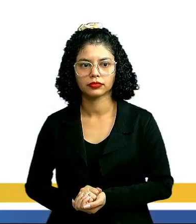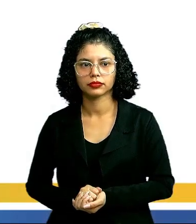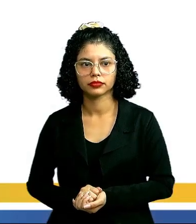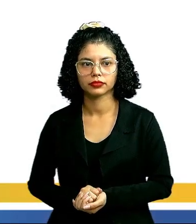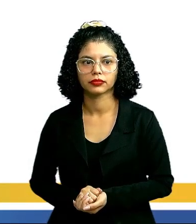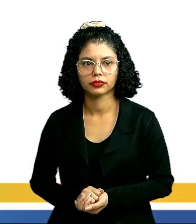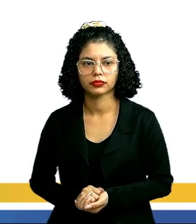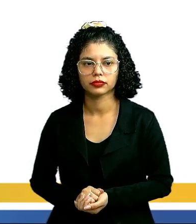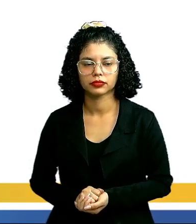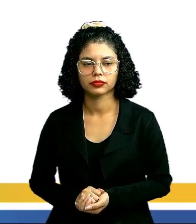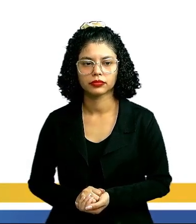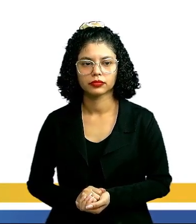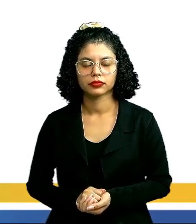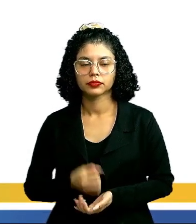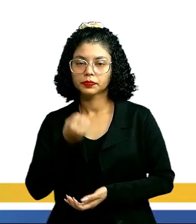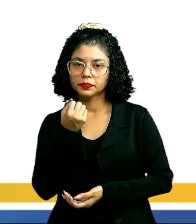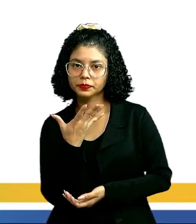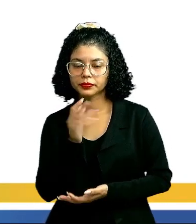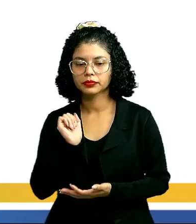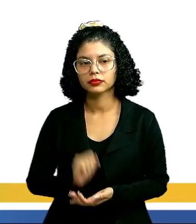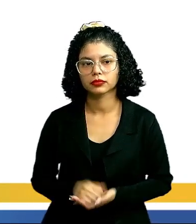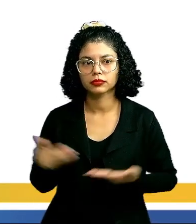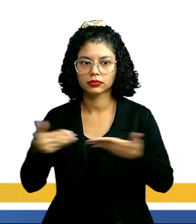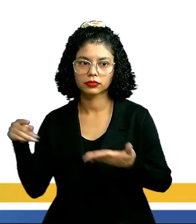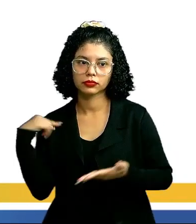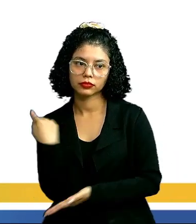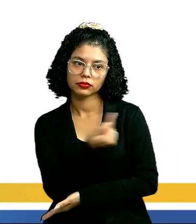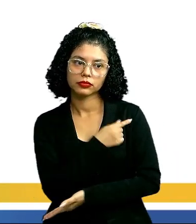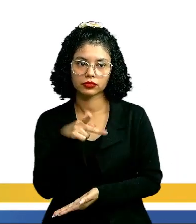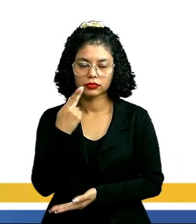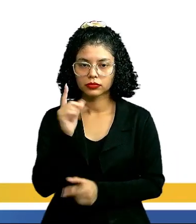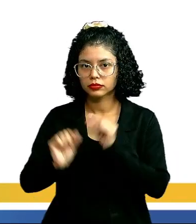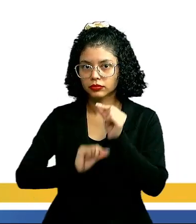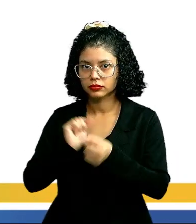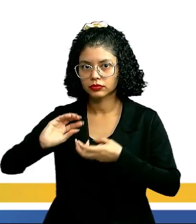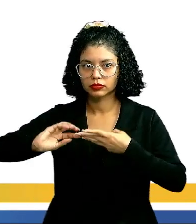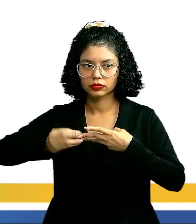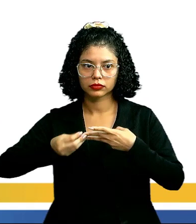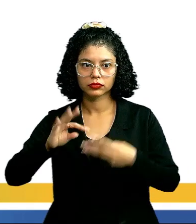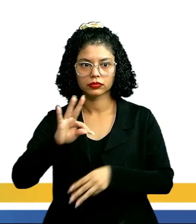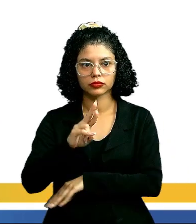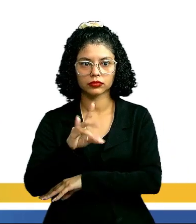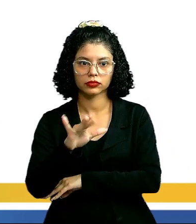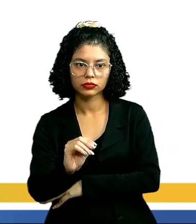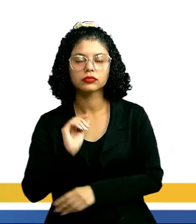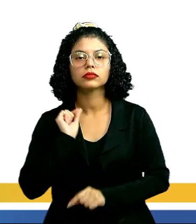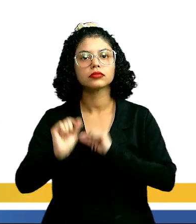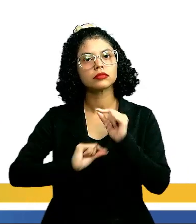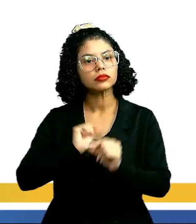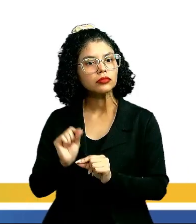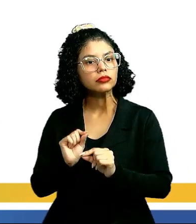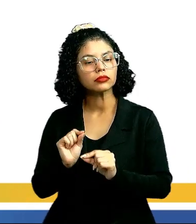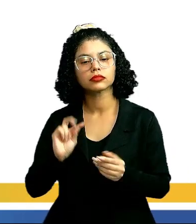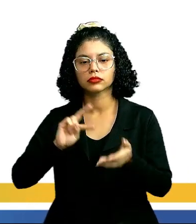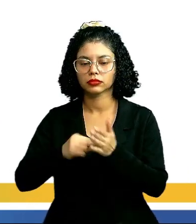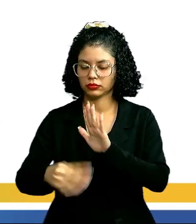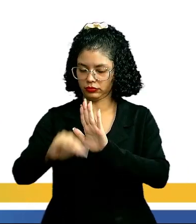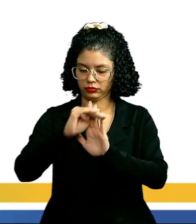mais. Bom, hoje em dia nós falamos de células-tronco. Células-tronco, elas